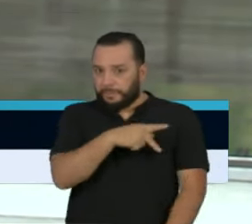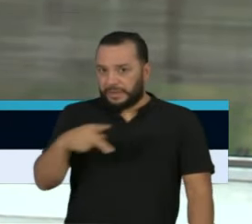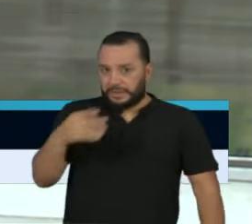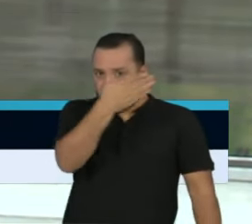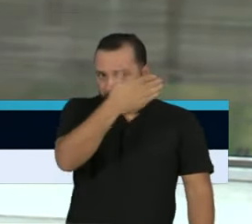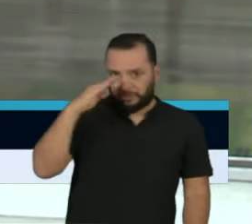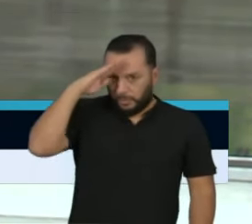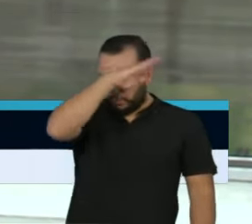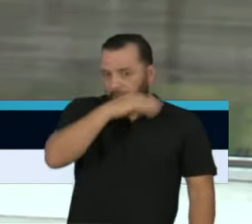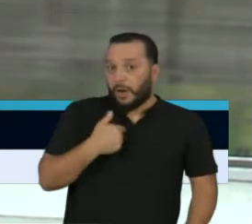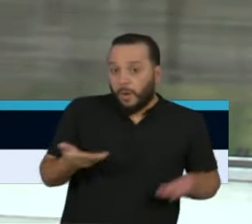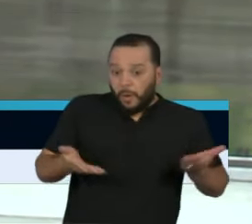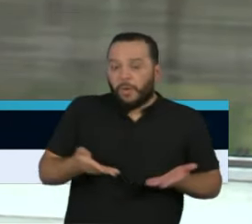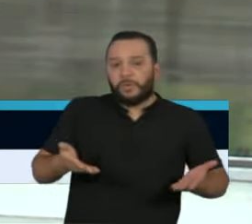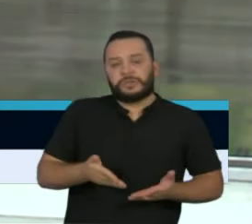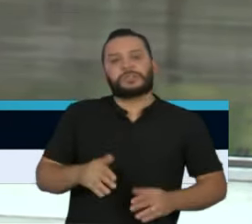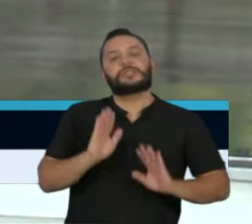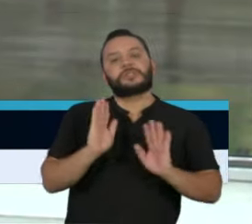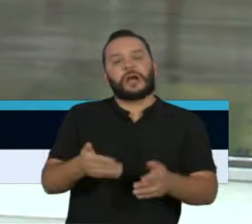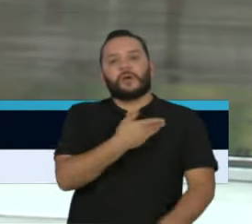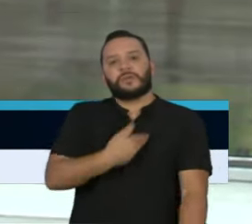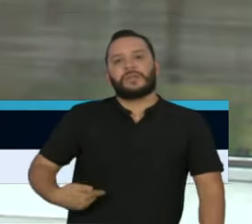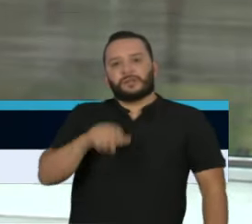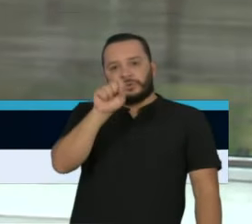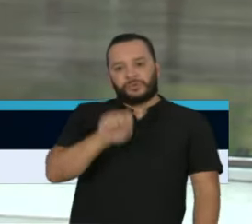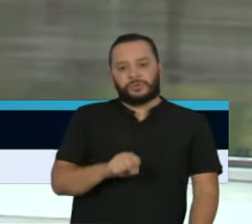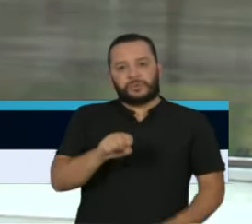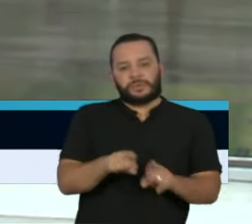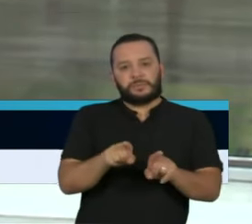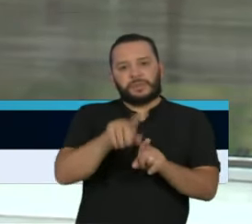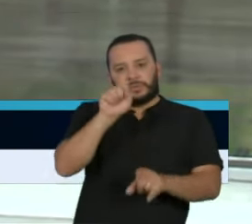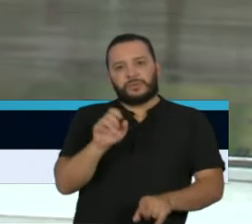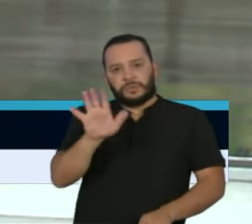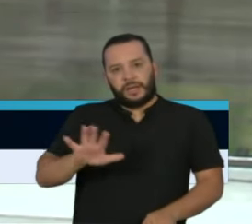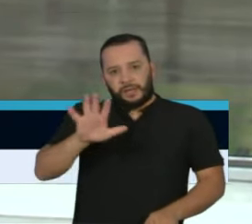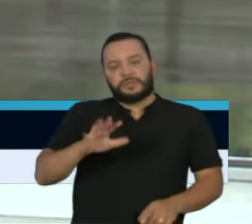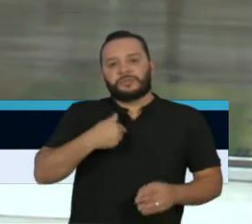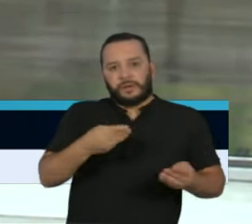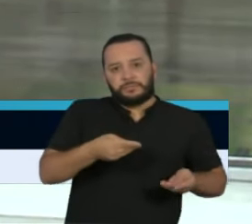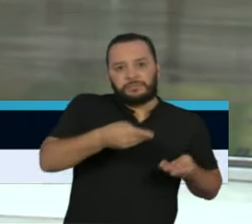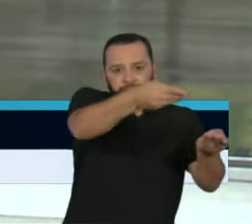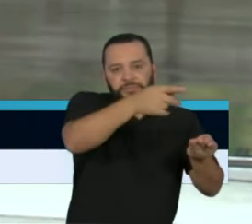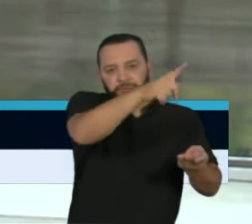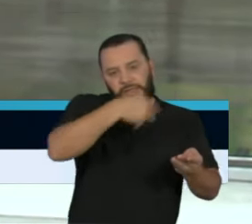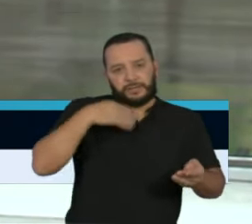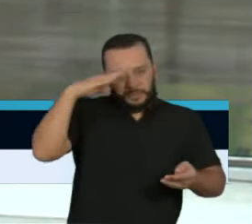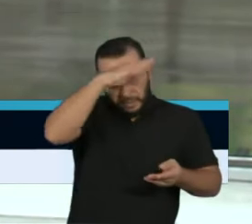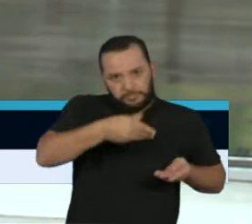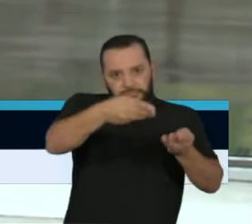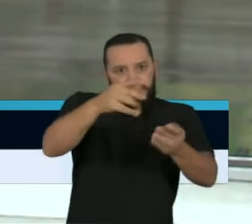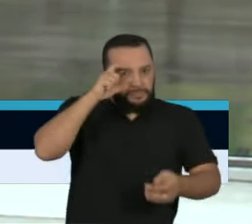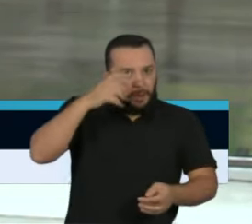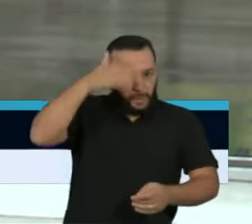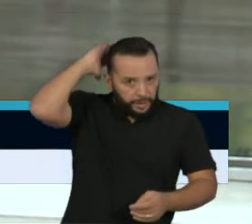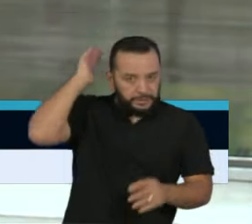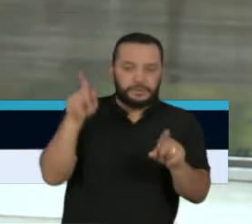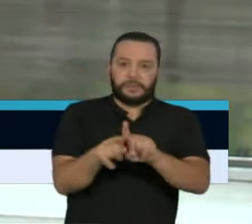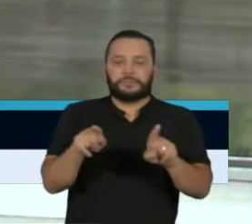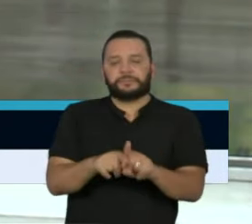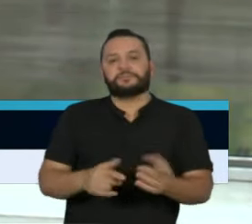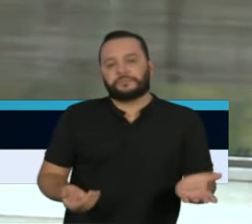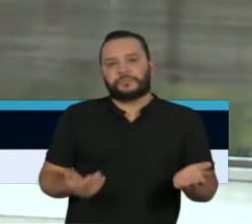República, Jair Bolsonaro, ao ministro Paulo Guedes e autoridades econômicas do governo federal. Aprovação pelo